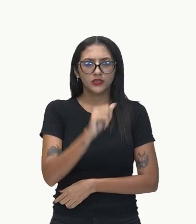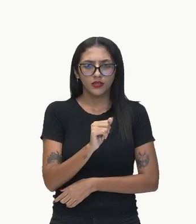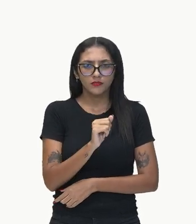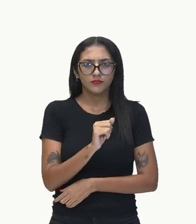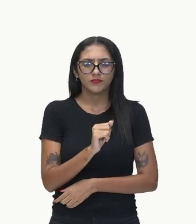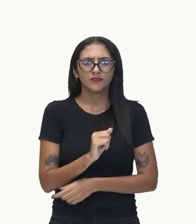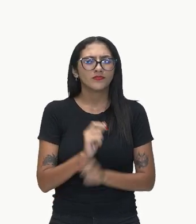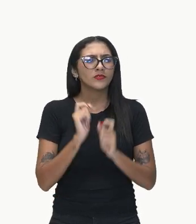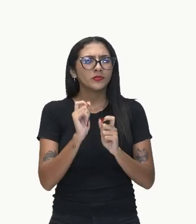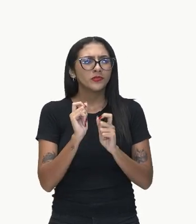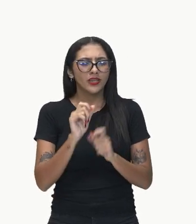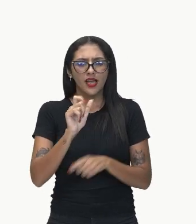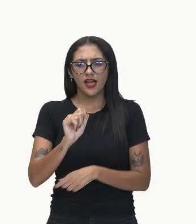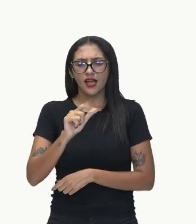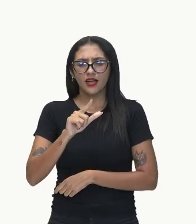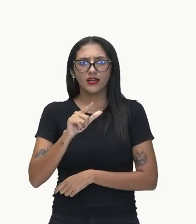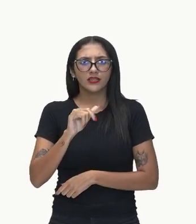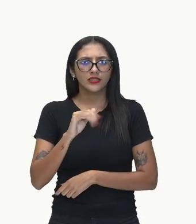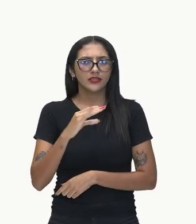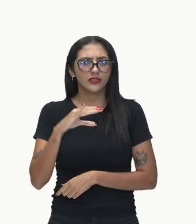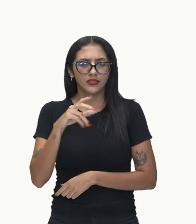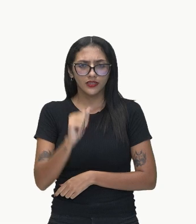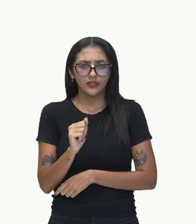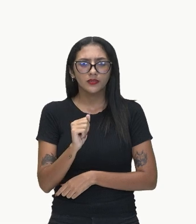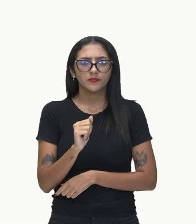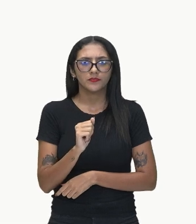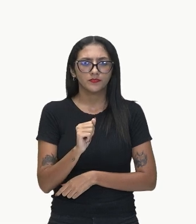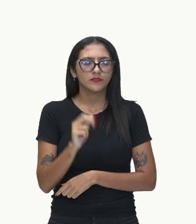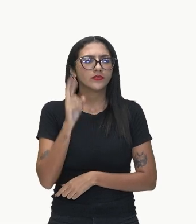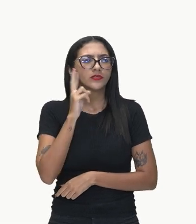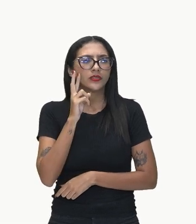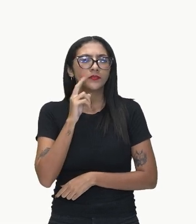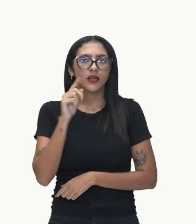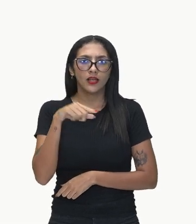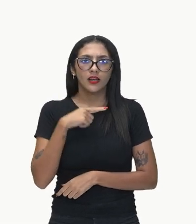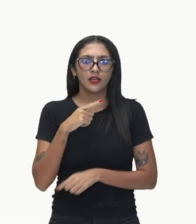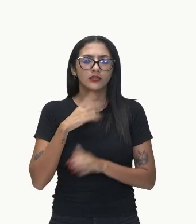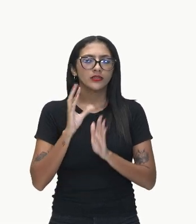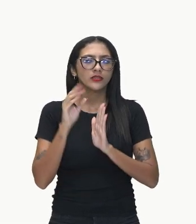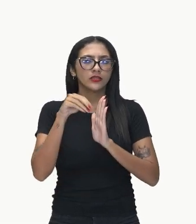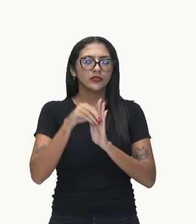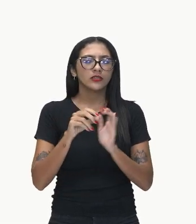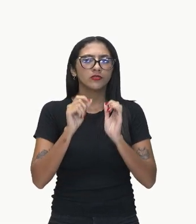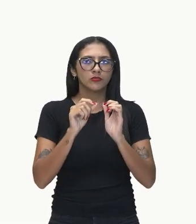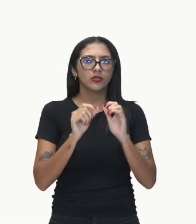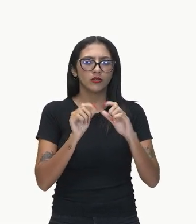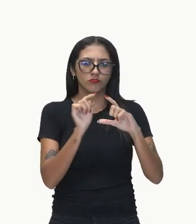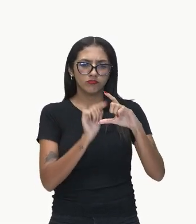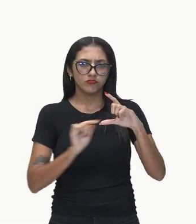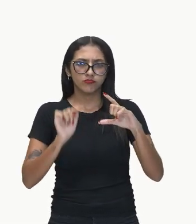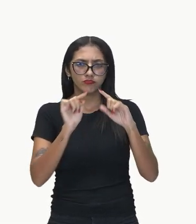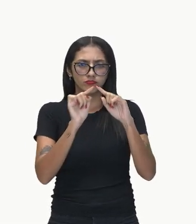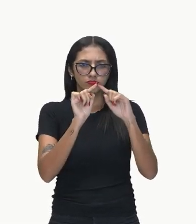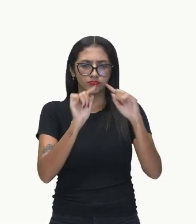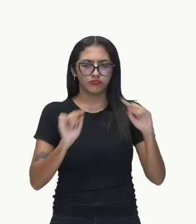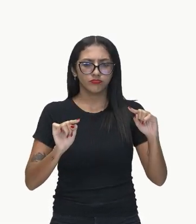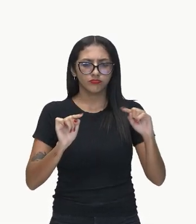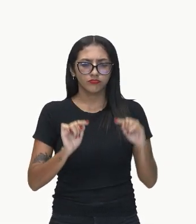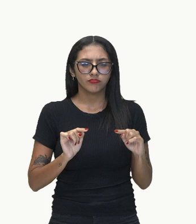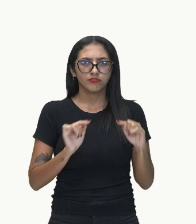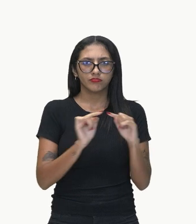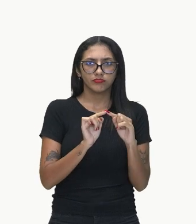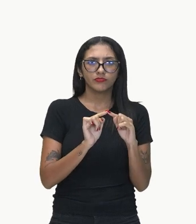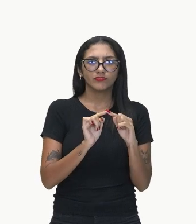é uma cadeia aromática? É aquela que tem o anel benzênico, o núcleo benzênico, ou